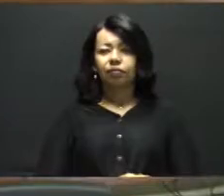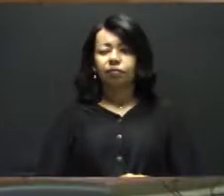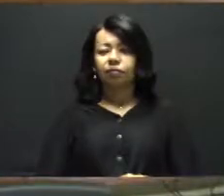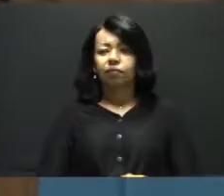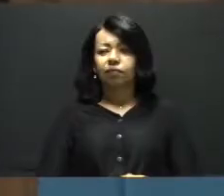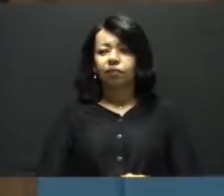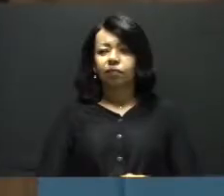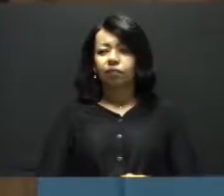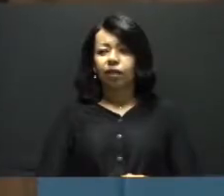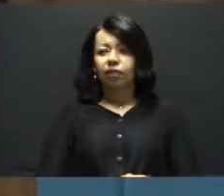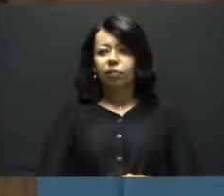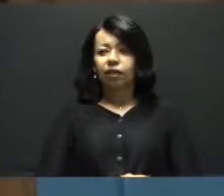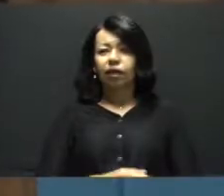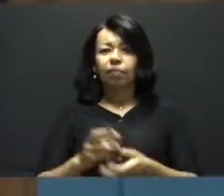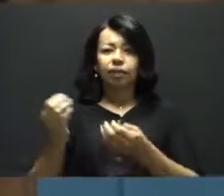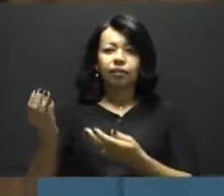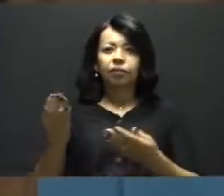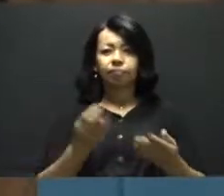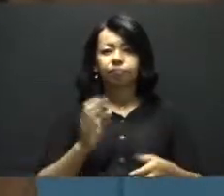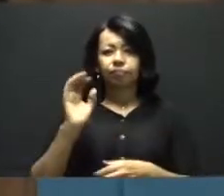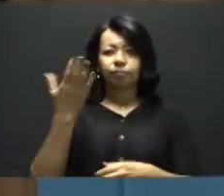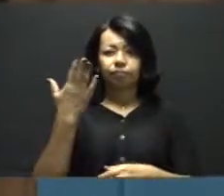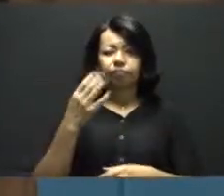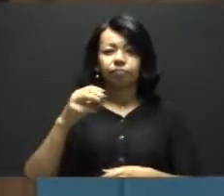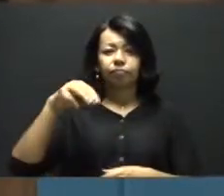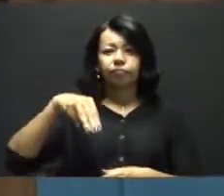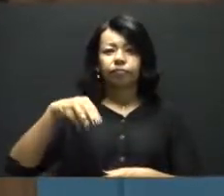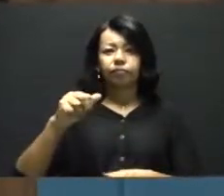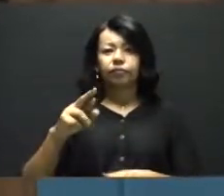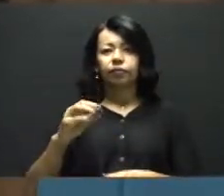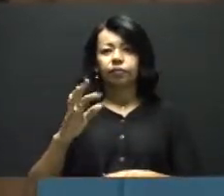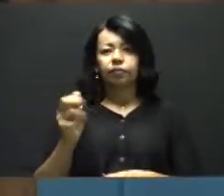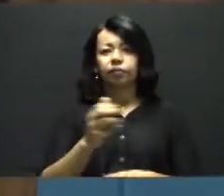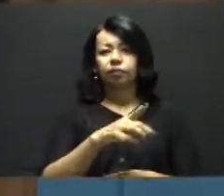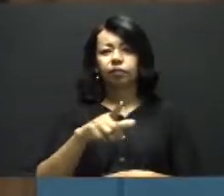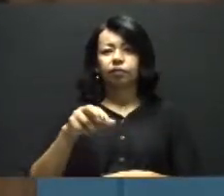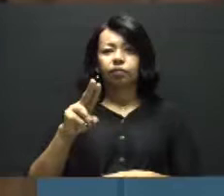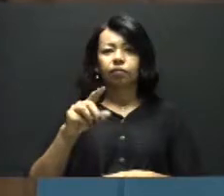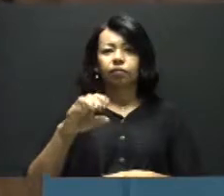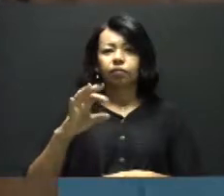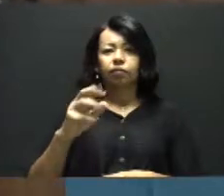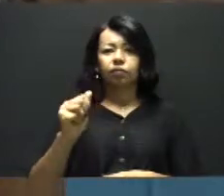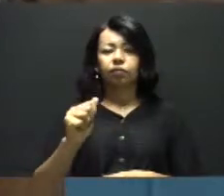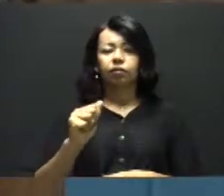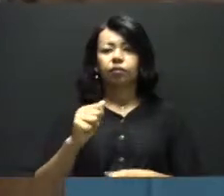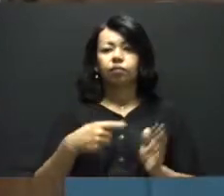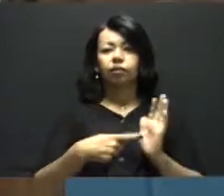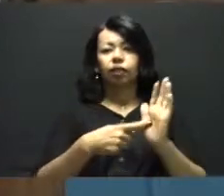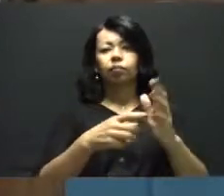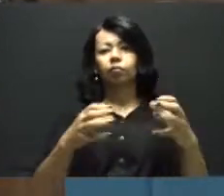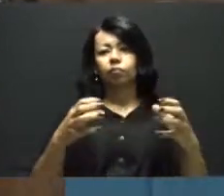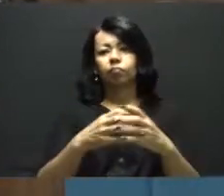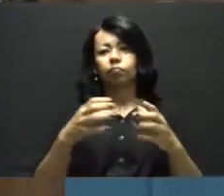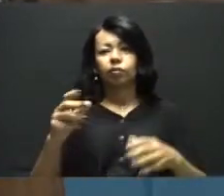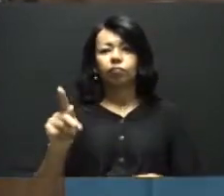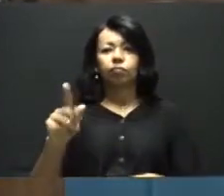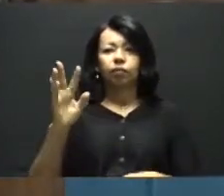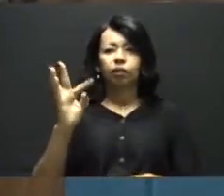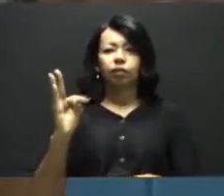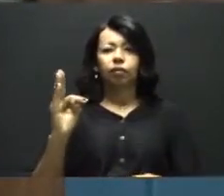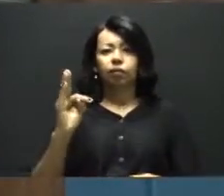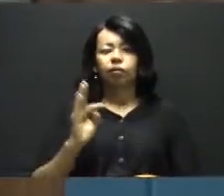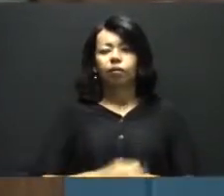convidamos neste momento maria lúcia da silva indicado pela bancada do partido dos trabalhadores